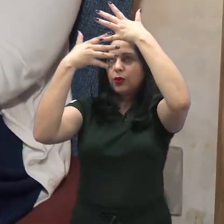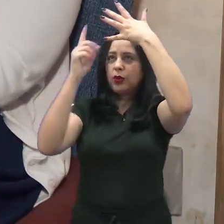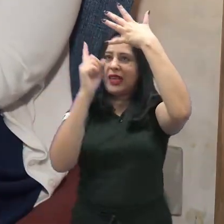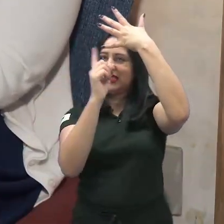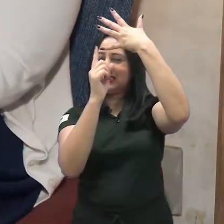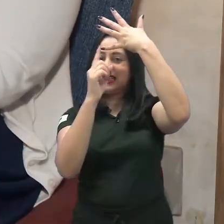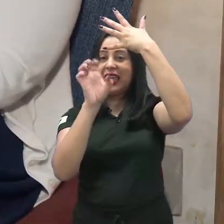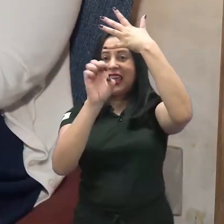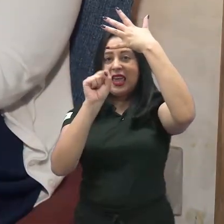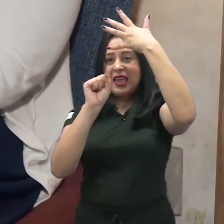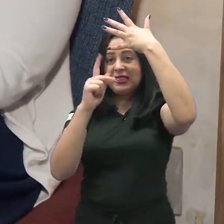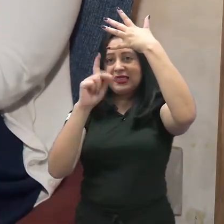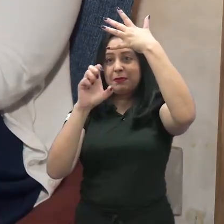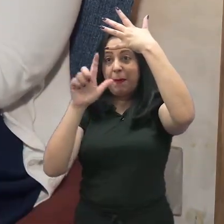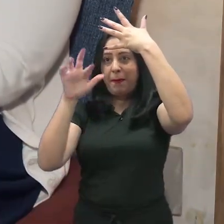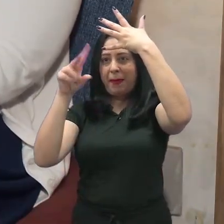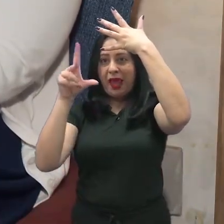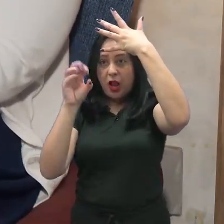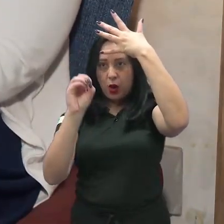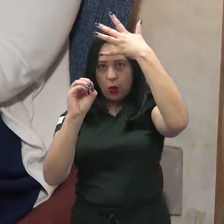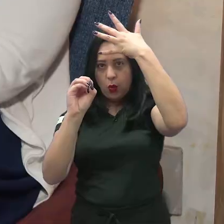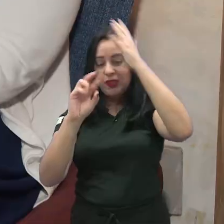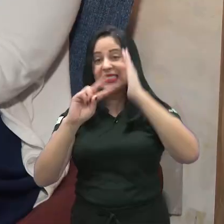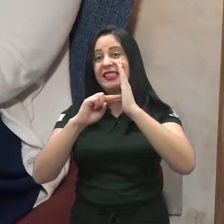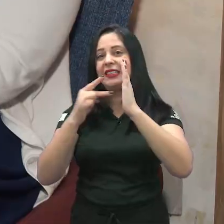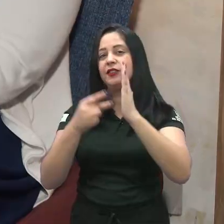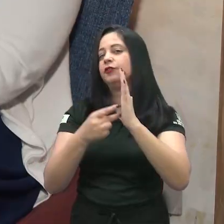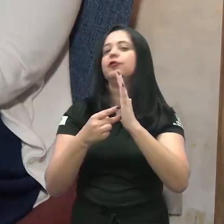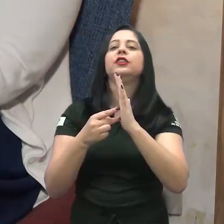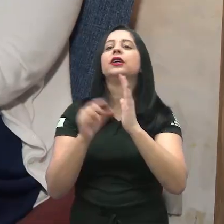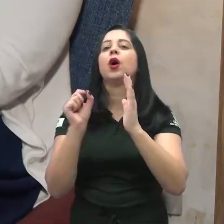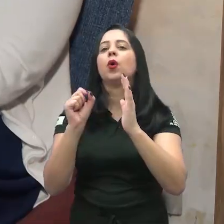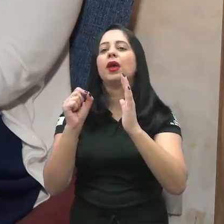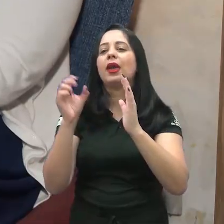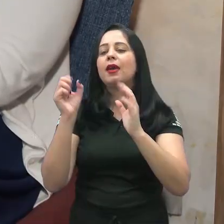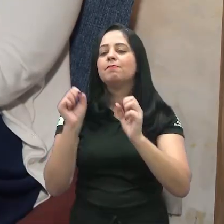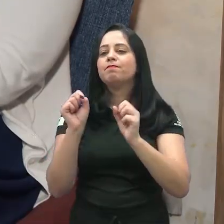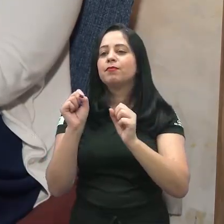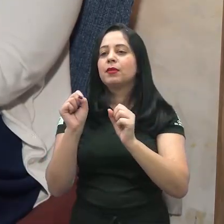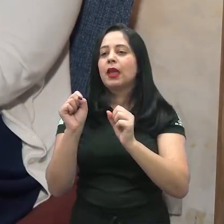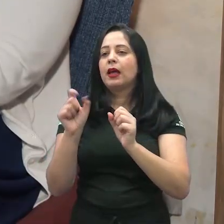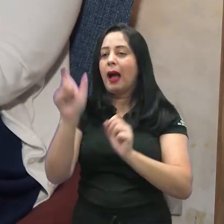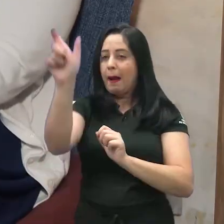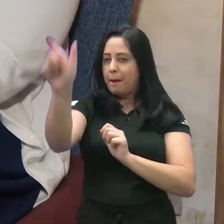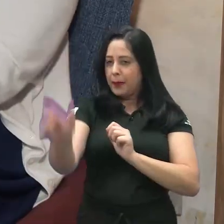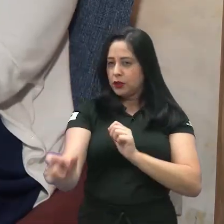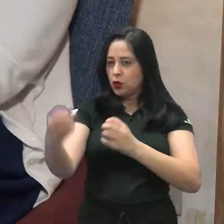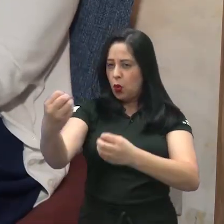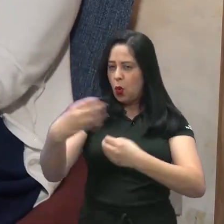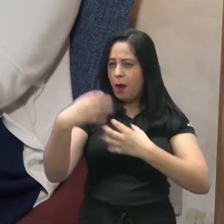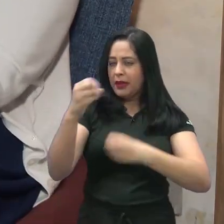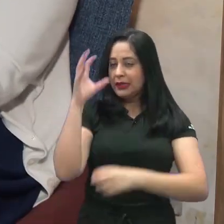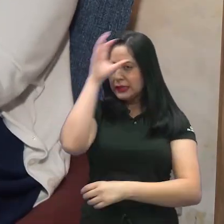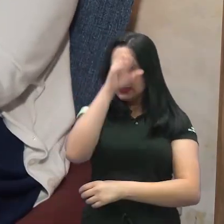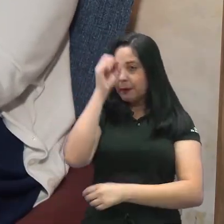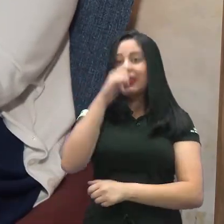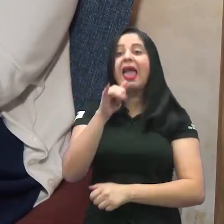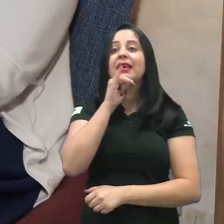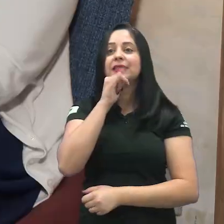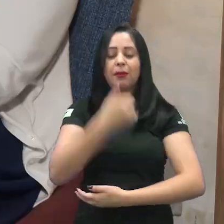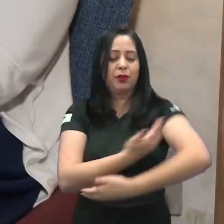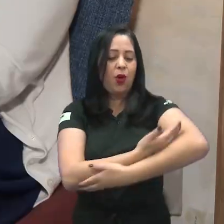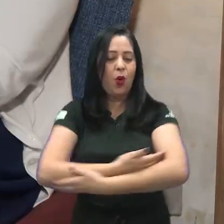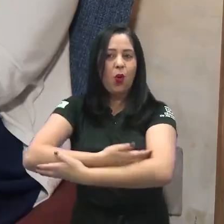É um tipo de neurônio que ele faz com que a gente aprenda com o outro. Por que o bebê sorri?